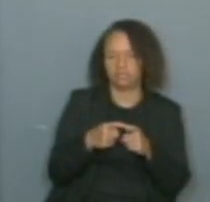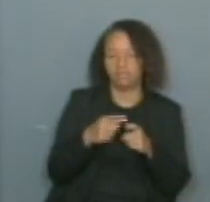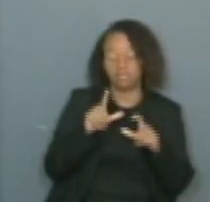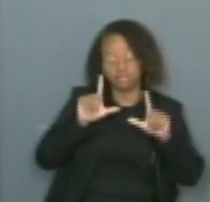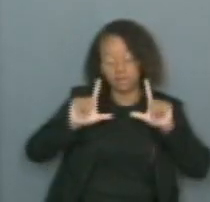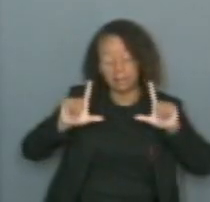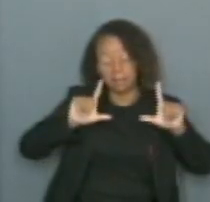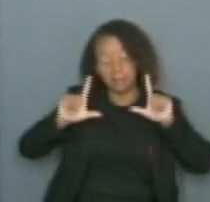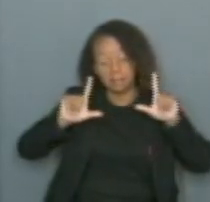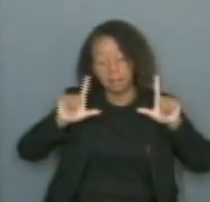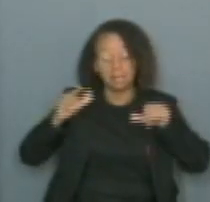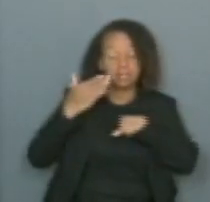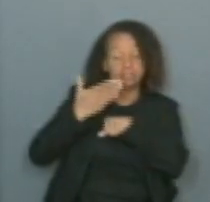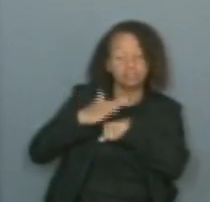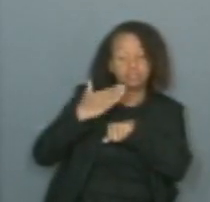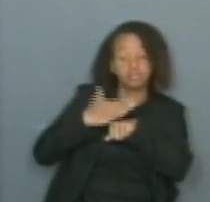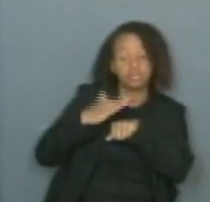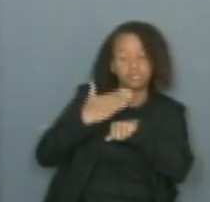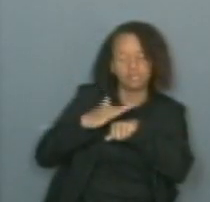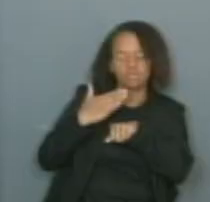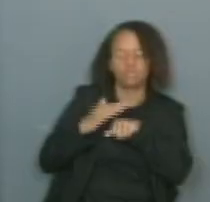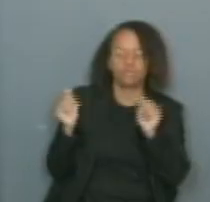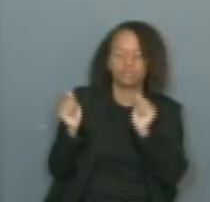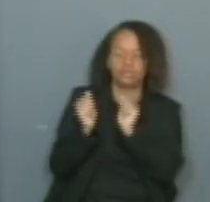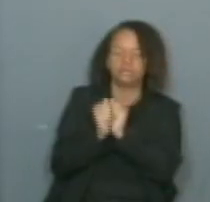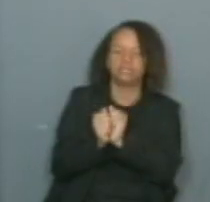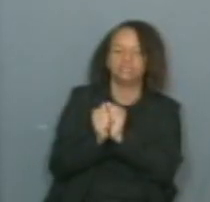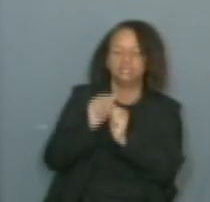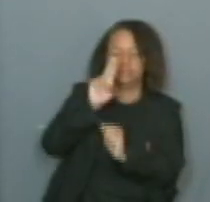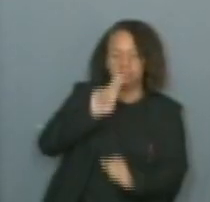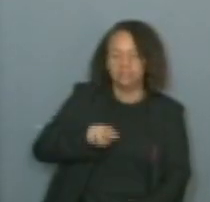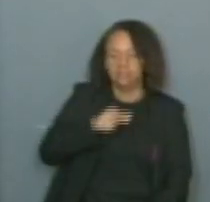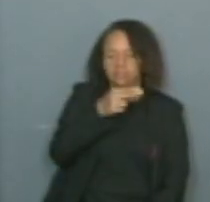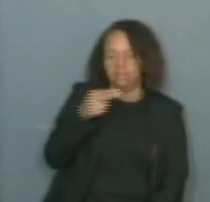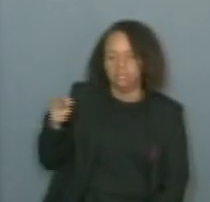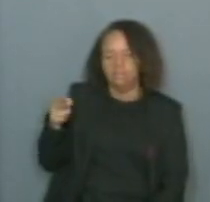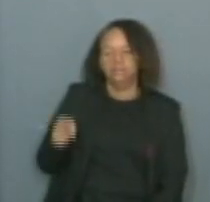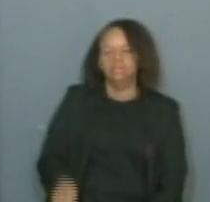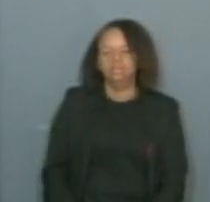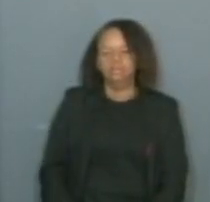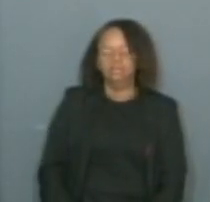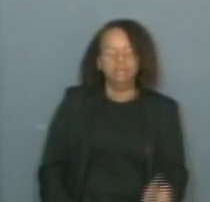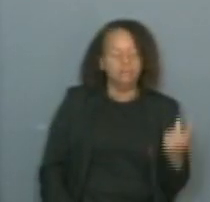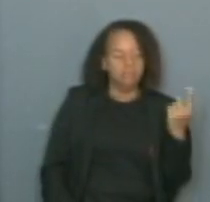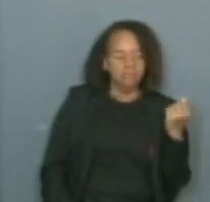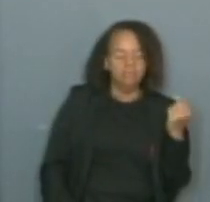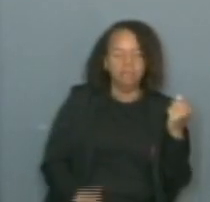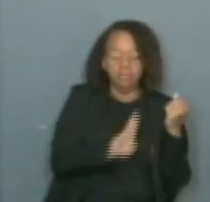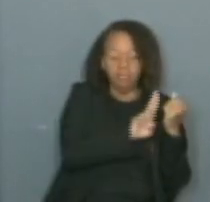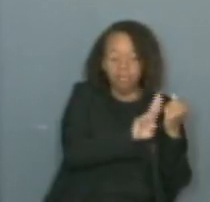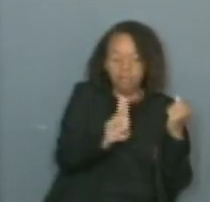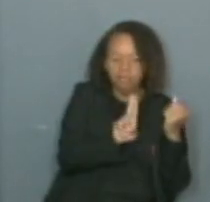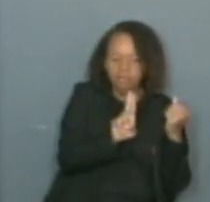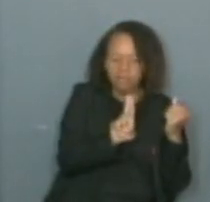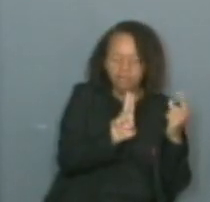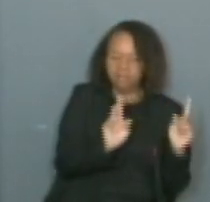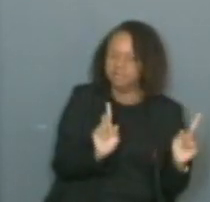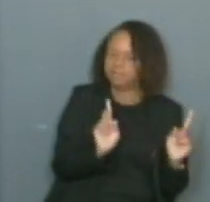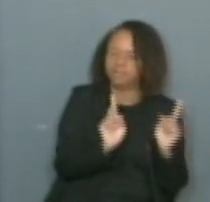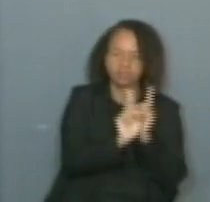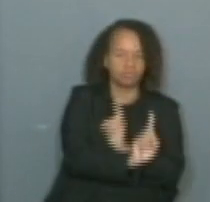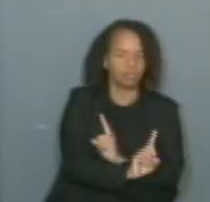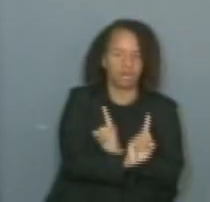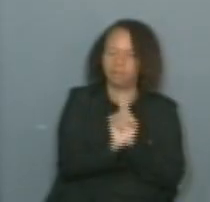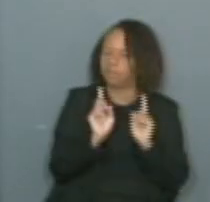teóricos e práticos junto ao Detran. Os vouchers serão nominais e